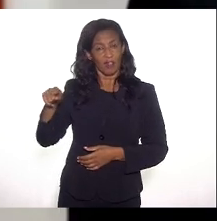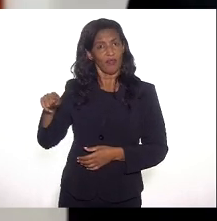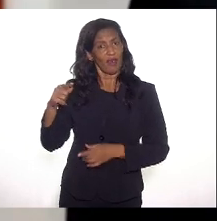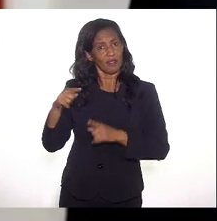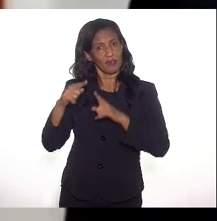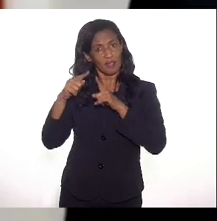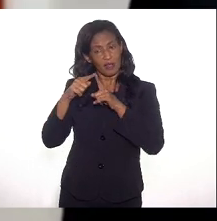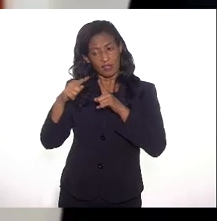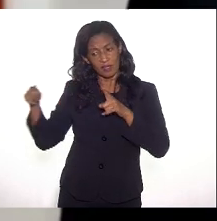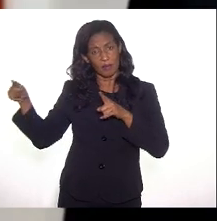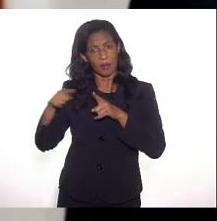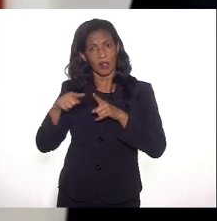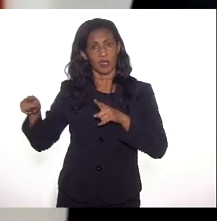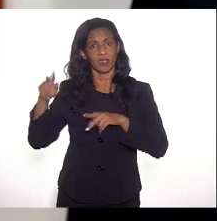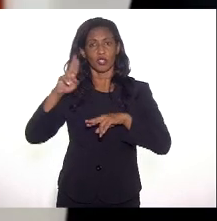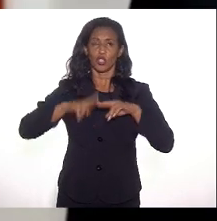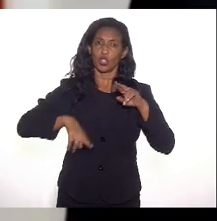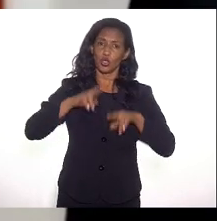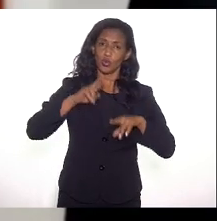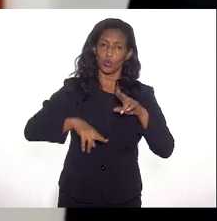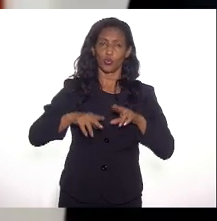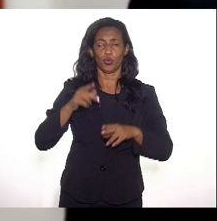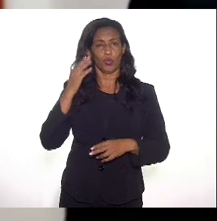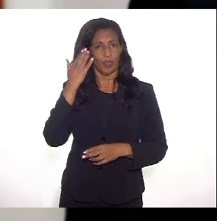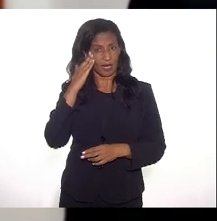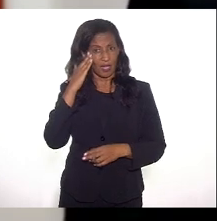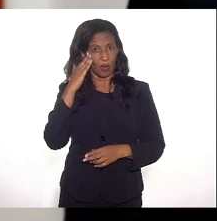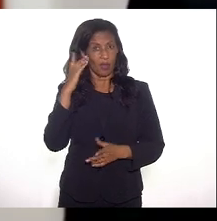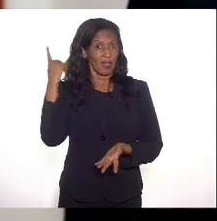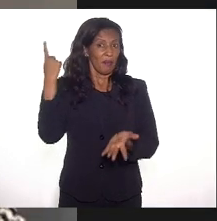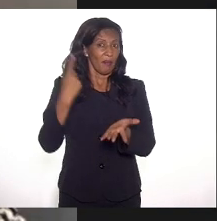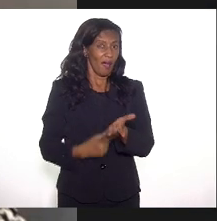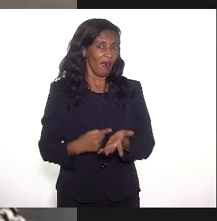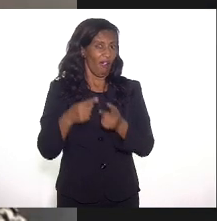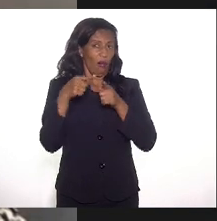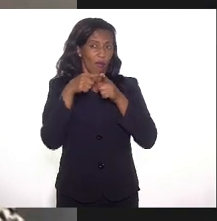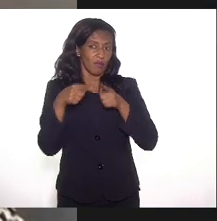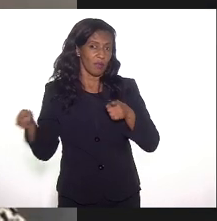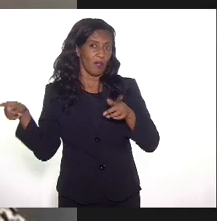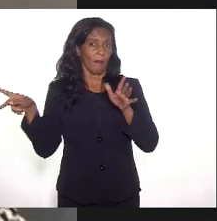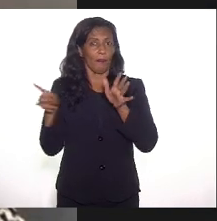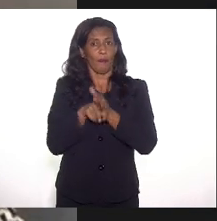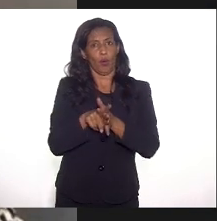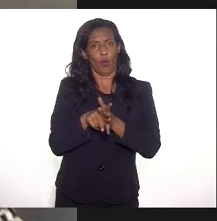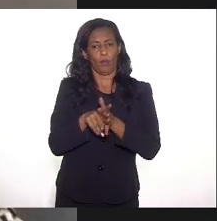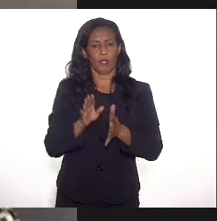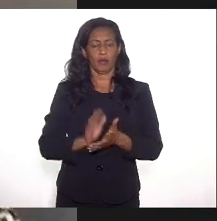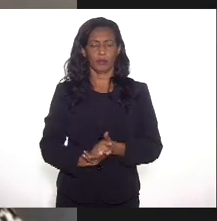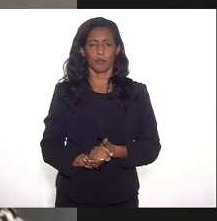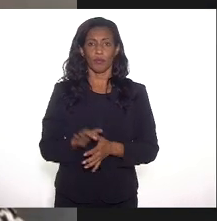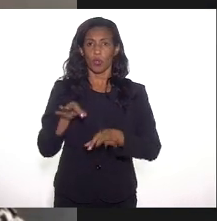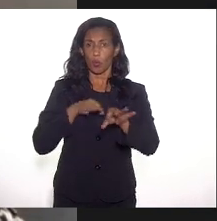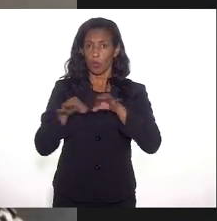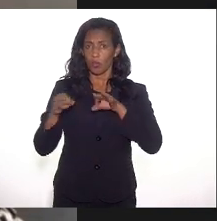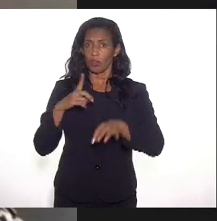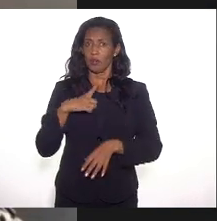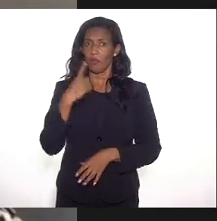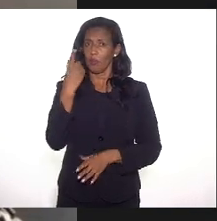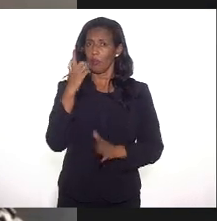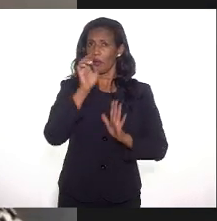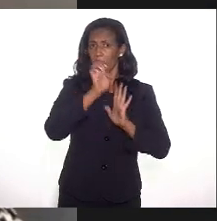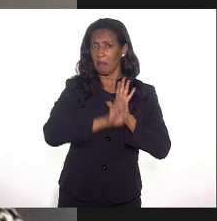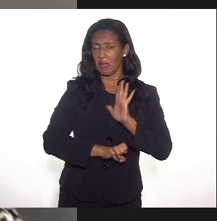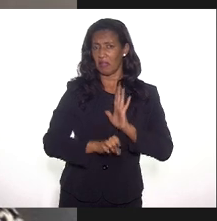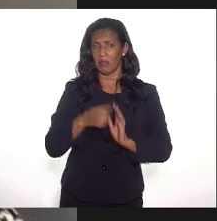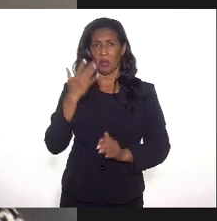semana de junho, a primeira semana de agosto, entendeu? Por mim, tudo bem. É, o projeto até recebeu uma emenda, se eu não me engano,